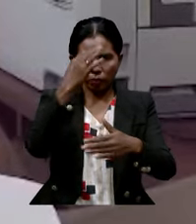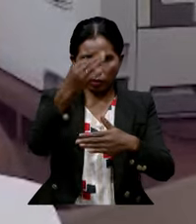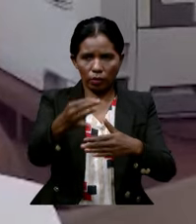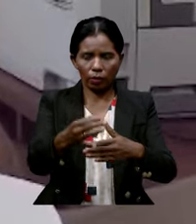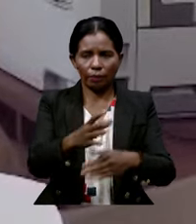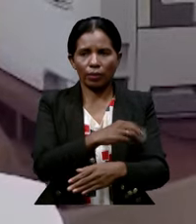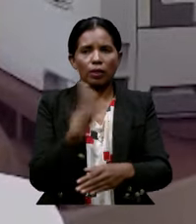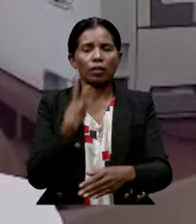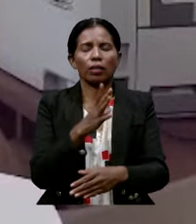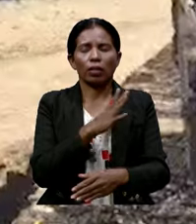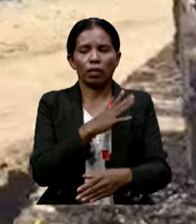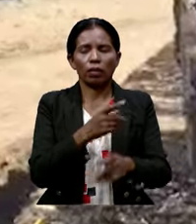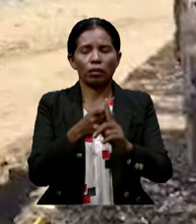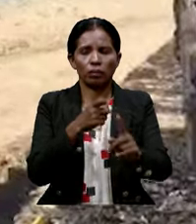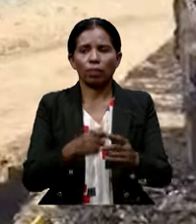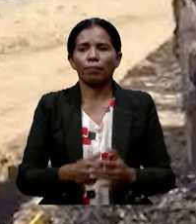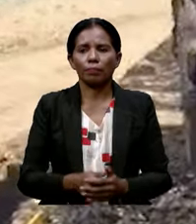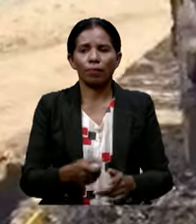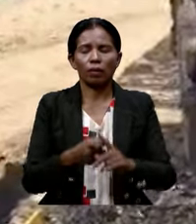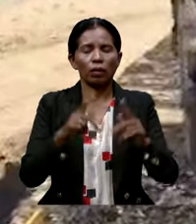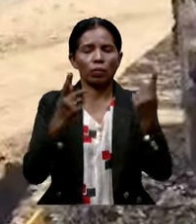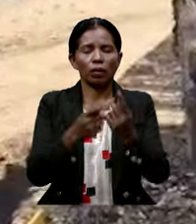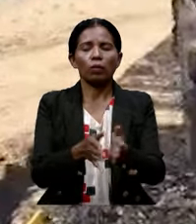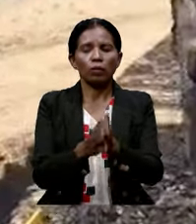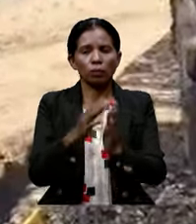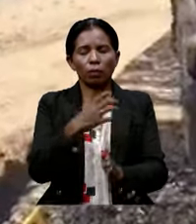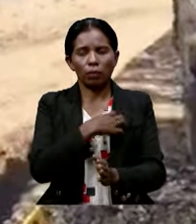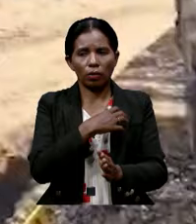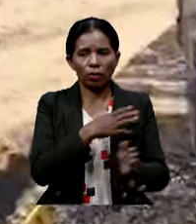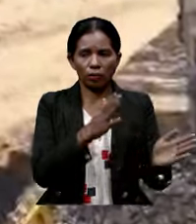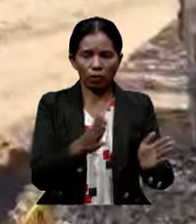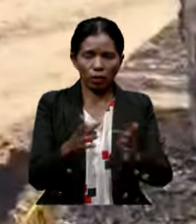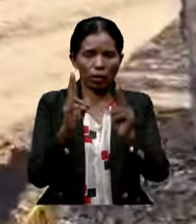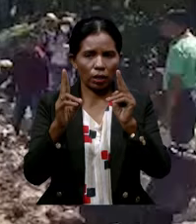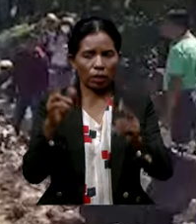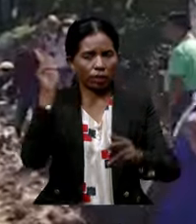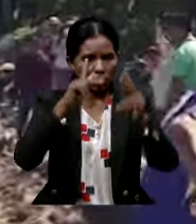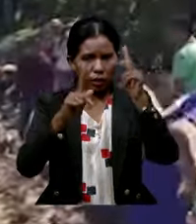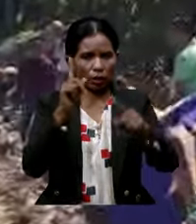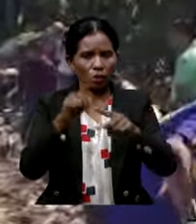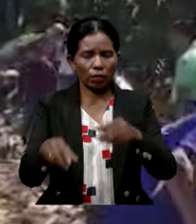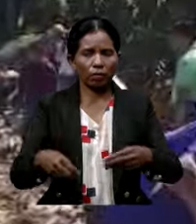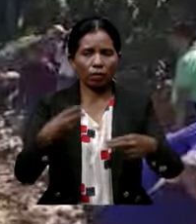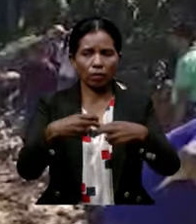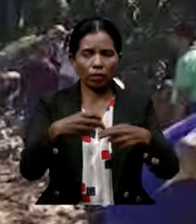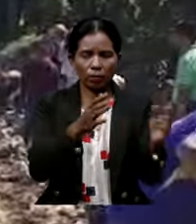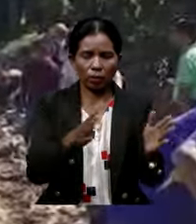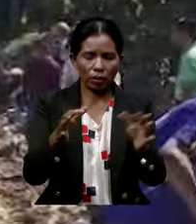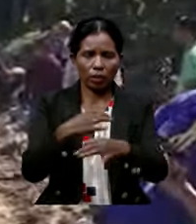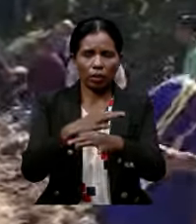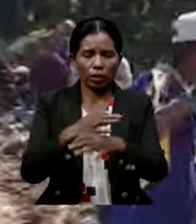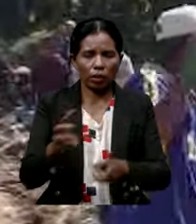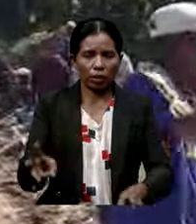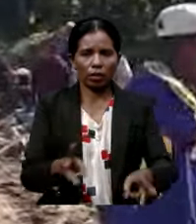ite hein ho si MP. Parte compañía justo va pentele atu procesa la lais caso ne ho di la bele fo impacto va proceso rehabilitación